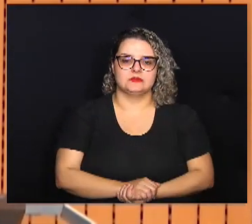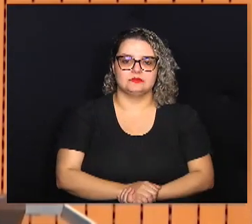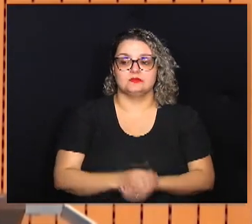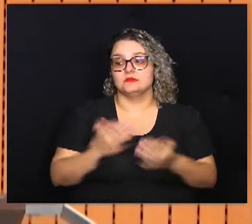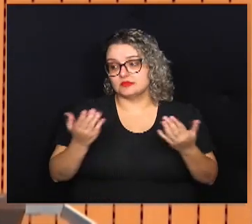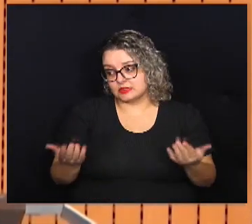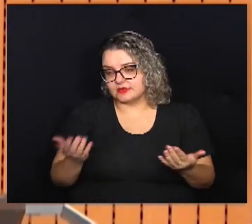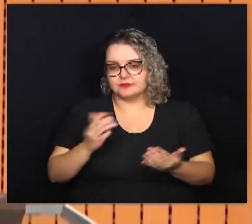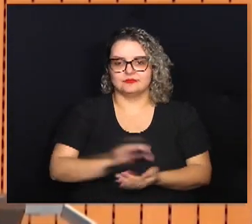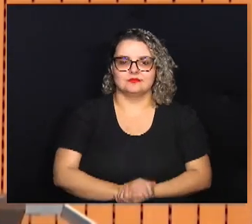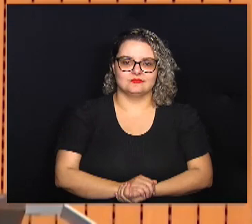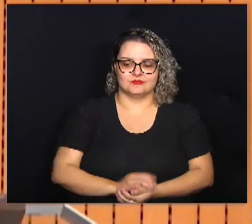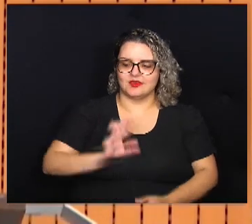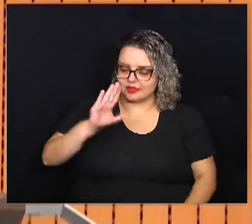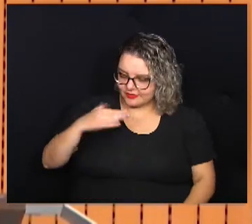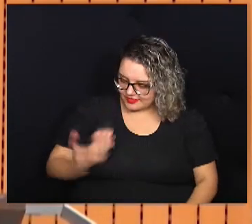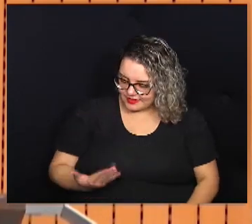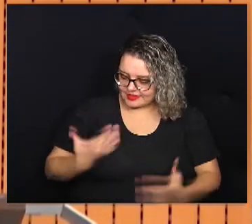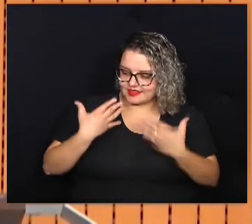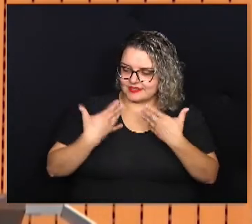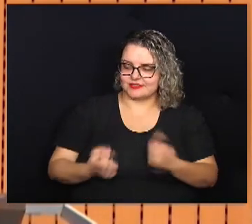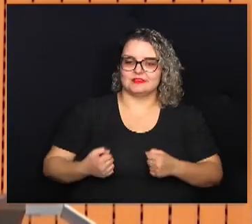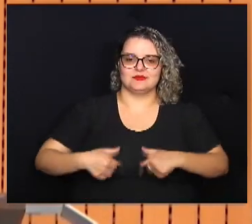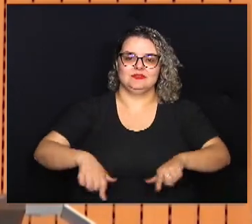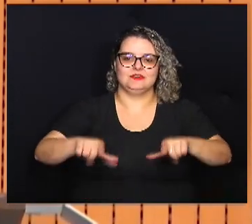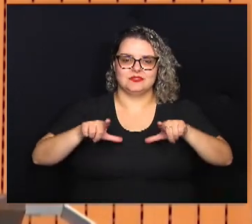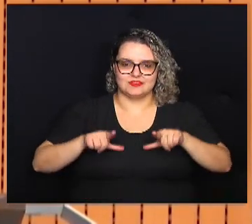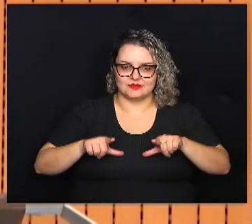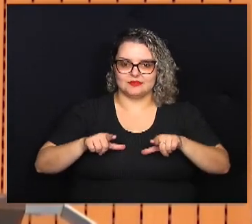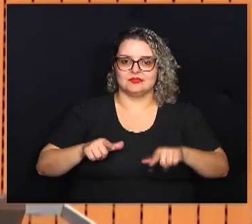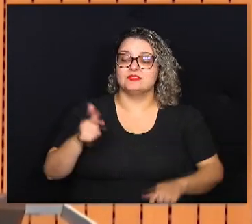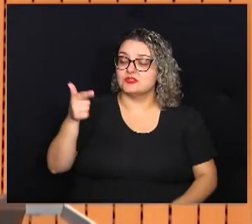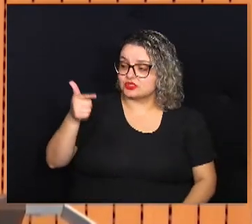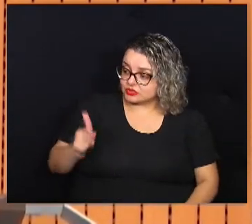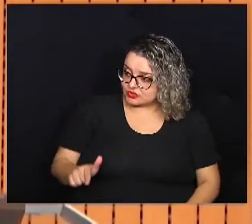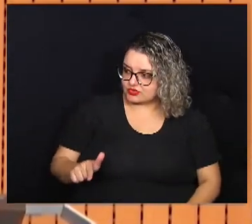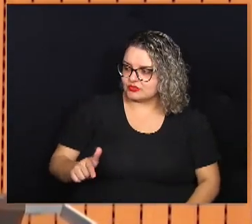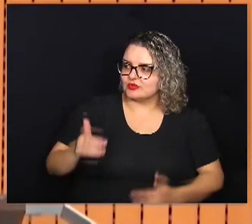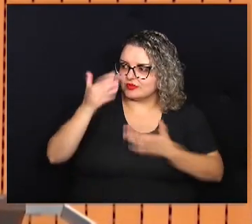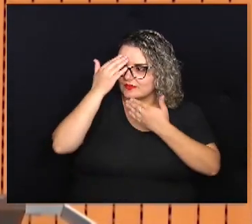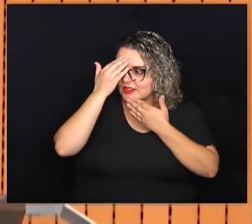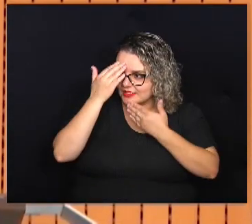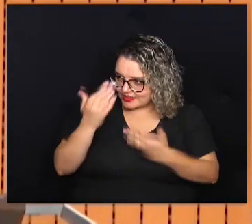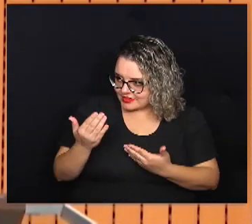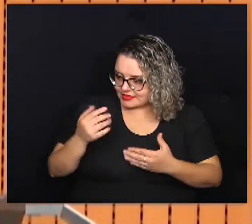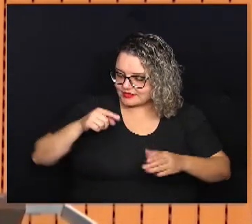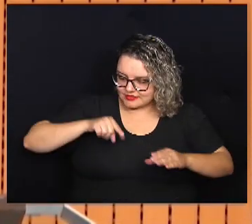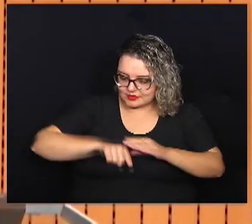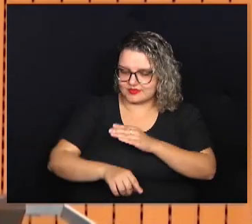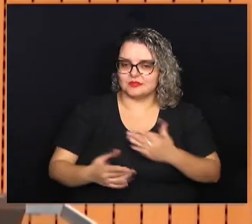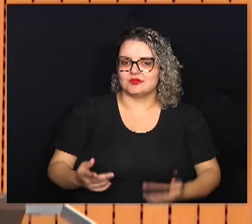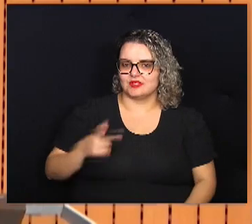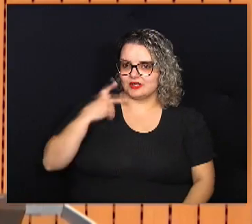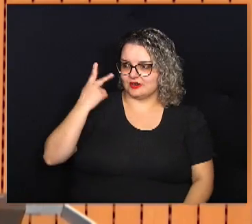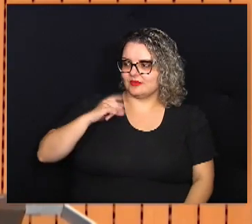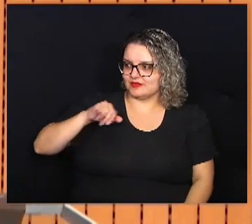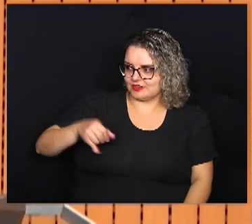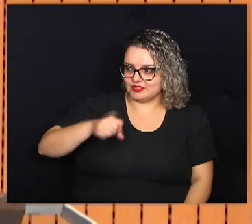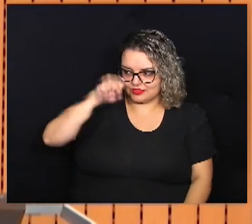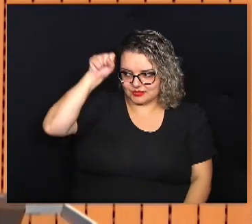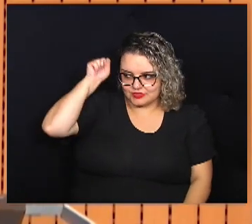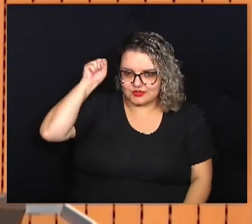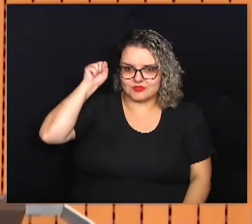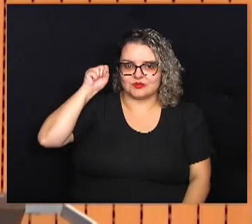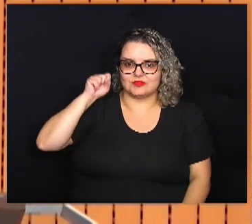Então, com muita honra, estou recebendo esse título e, mais uma vez, agradeço imensamente ao vereador Juscelino